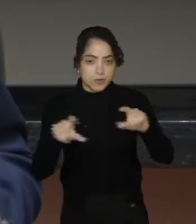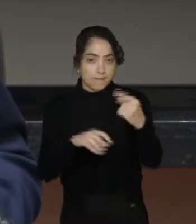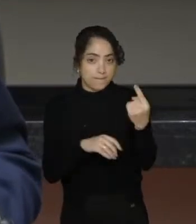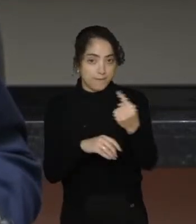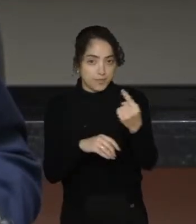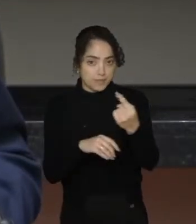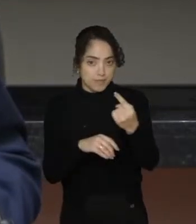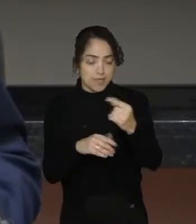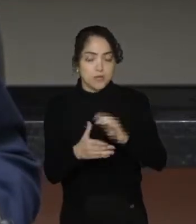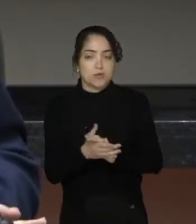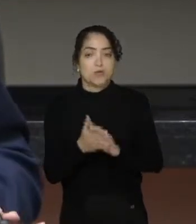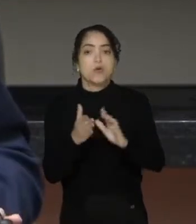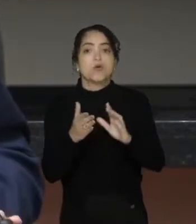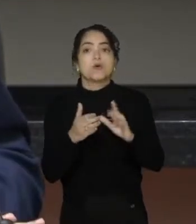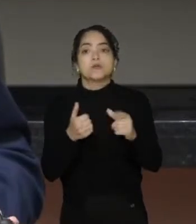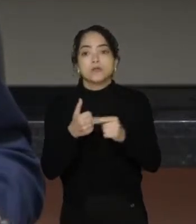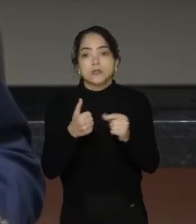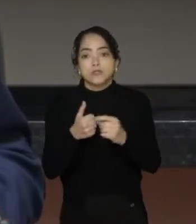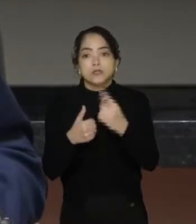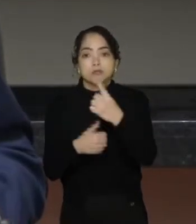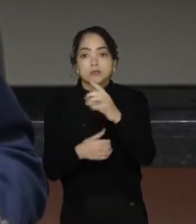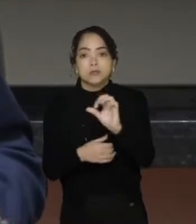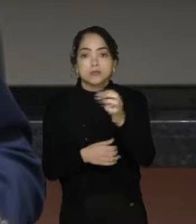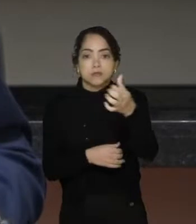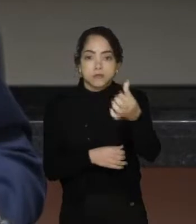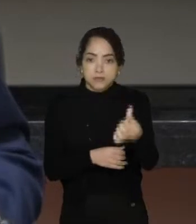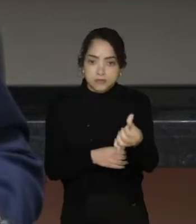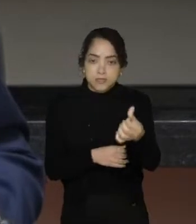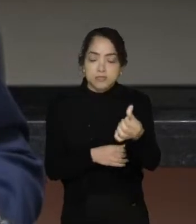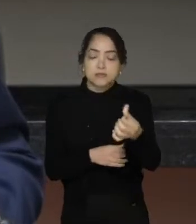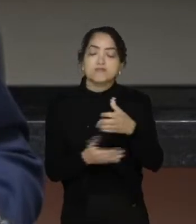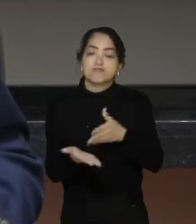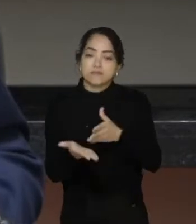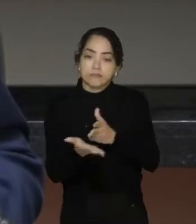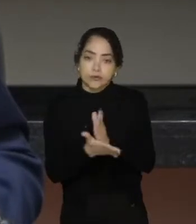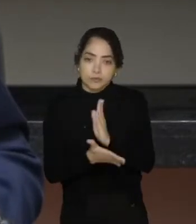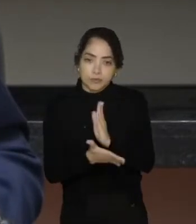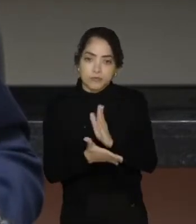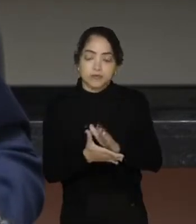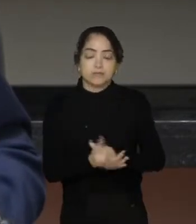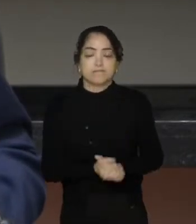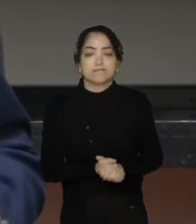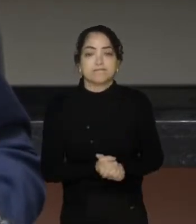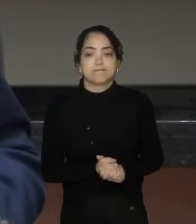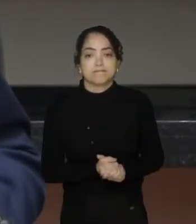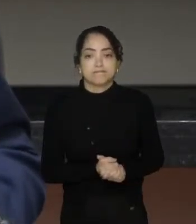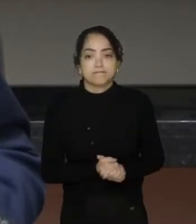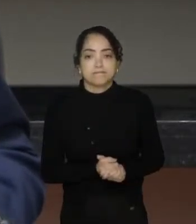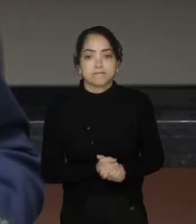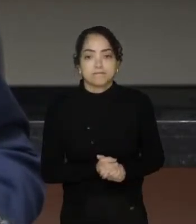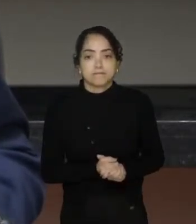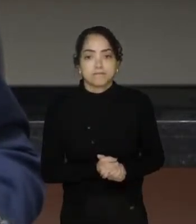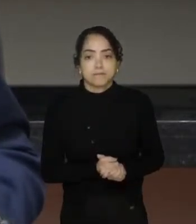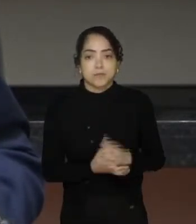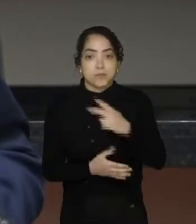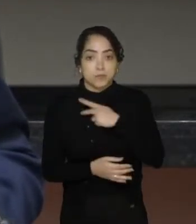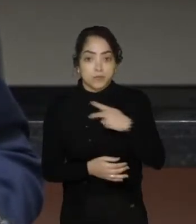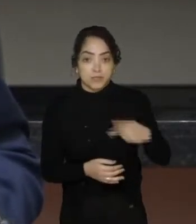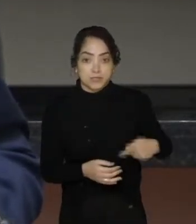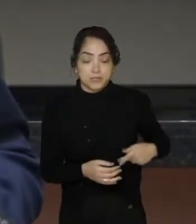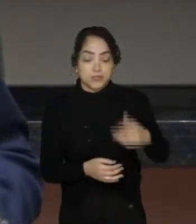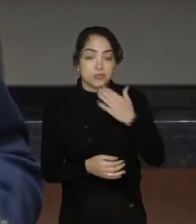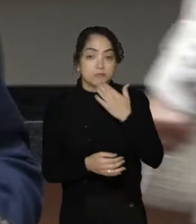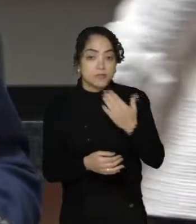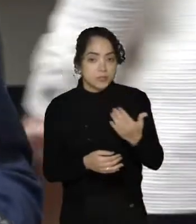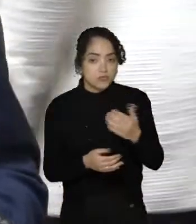parágrafo 1º do artigo 106 do regimento interno, o senhor presidente deu-as por aprovada. O presidente solicitou